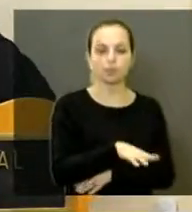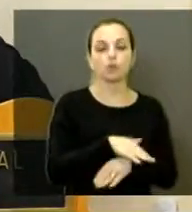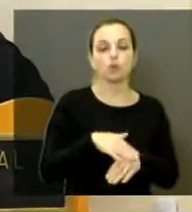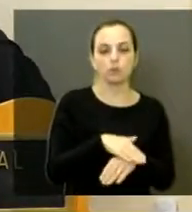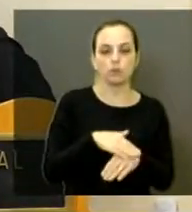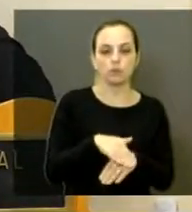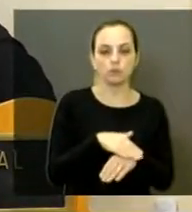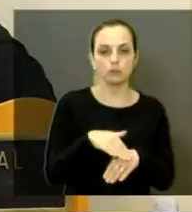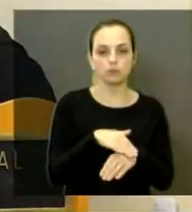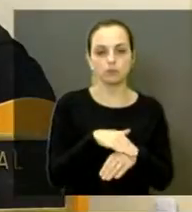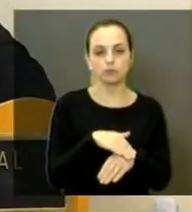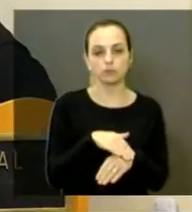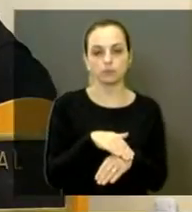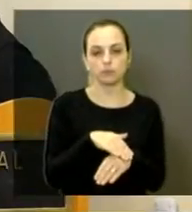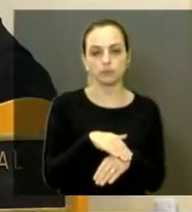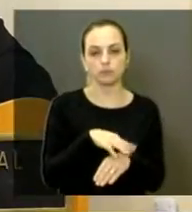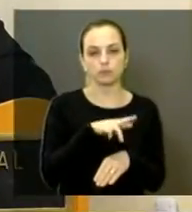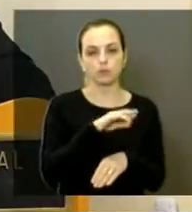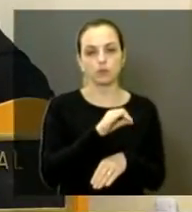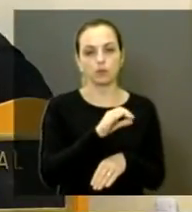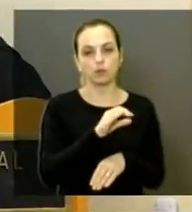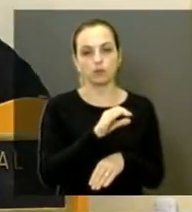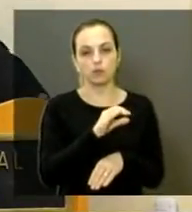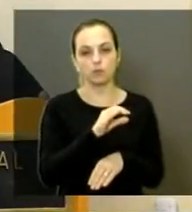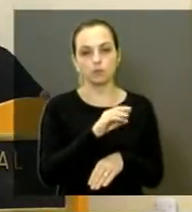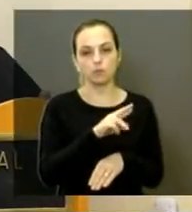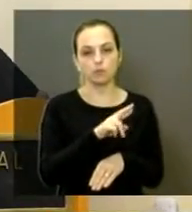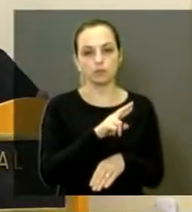o Ricardo Pereira,